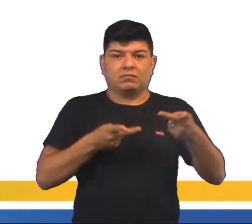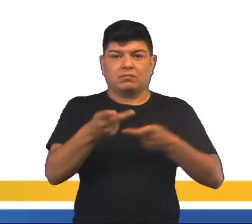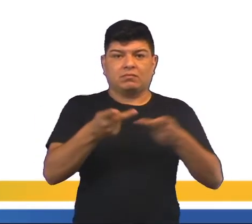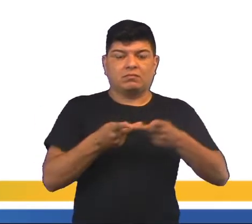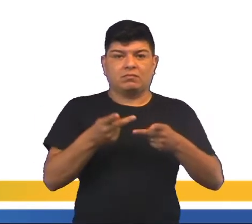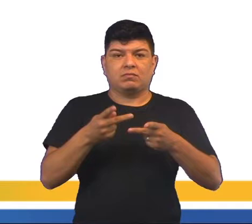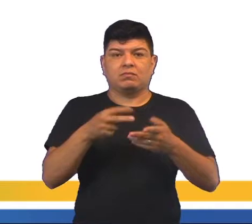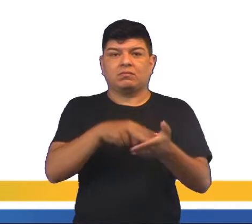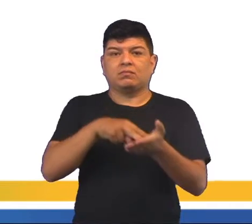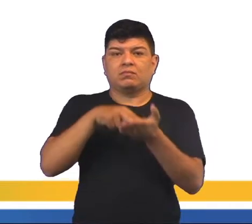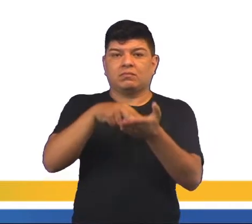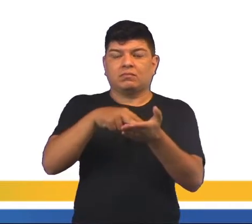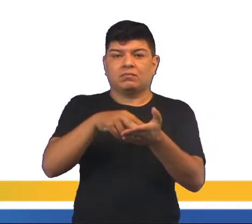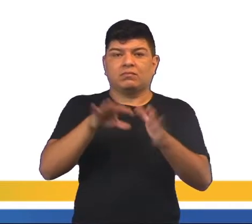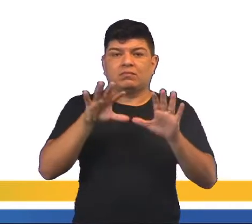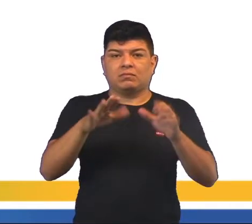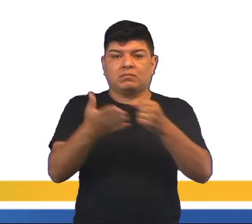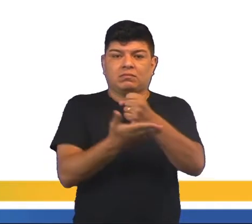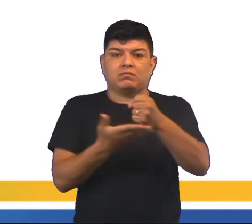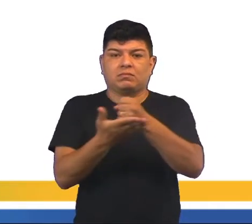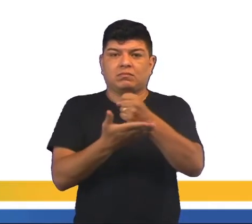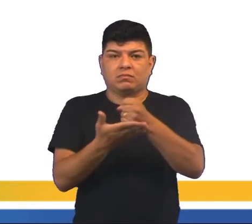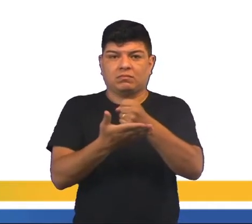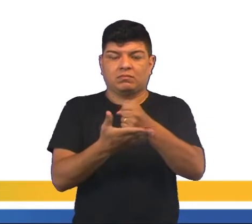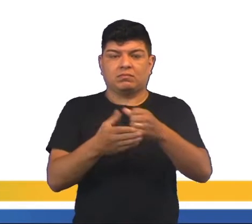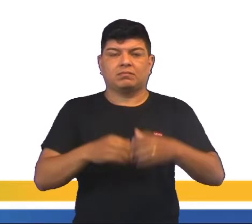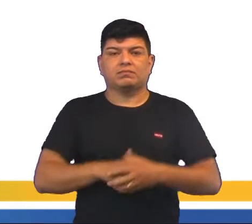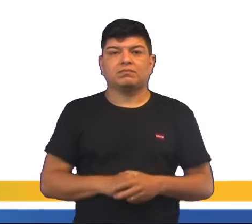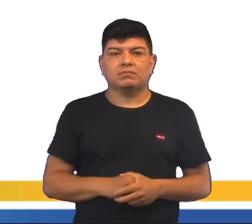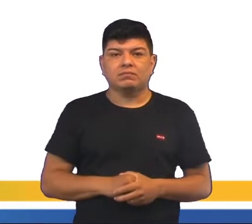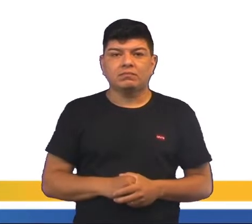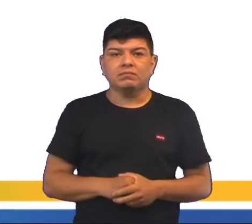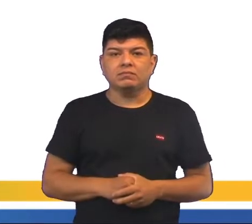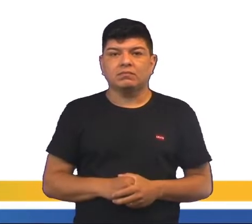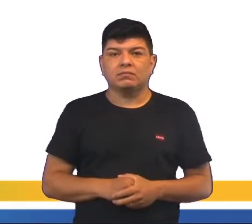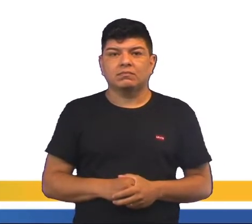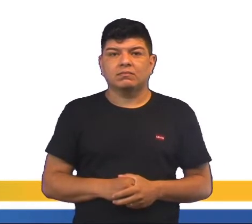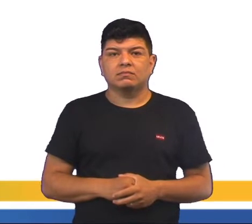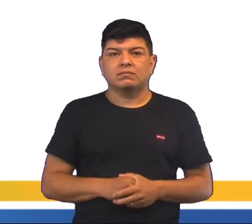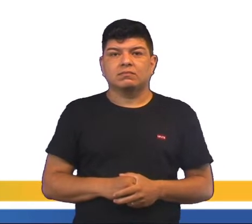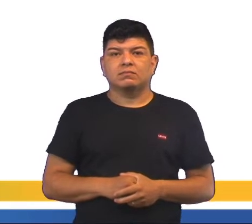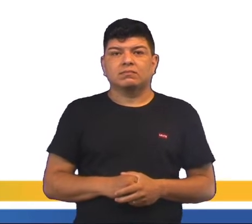deveria ser erguida sobre bases comunitárias.